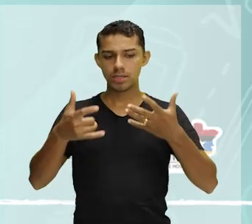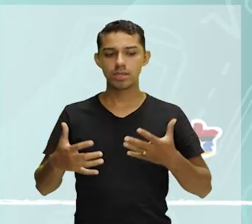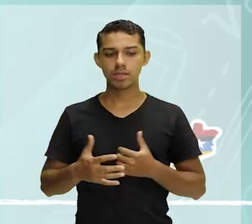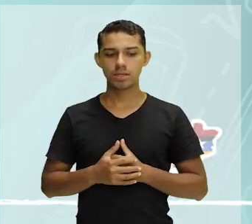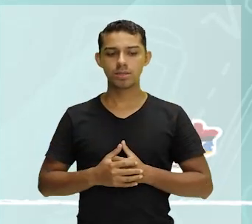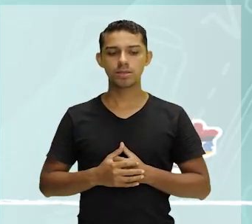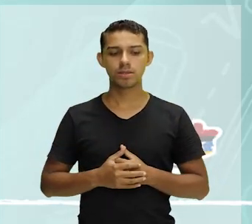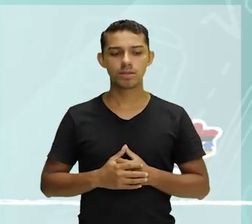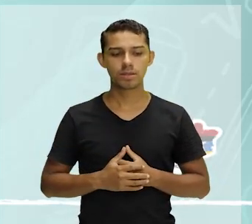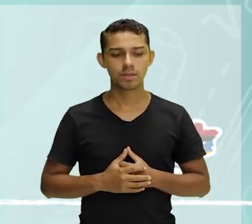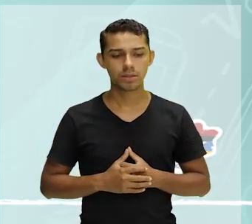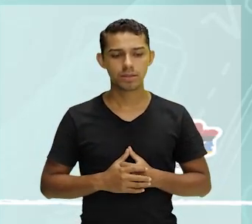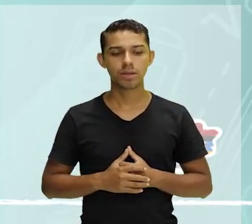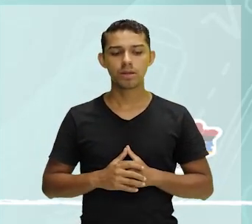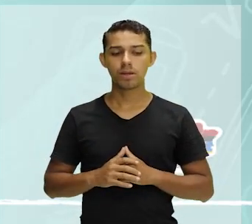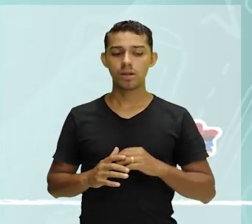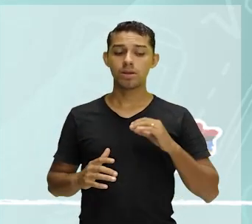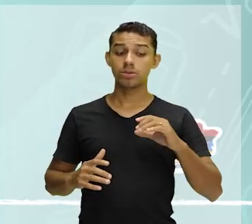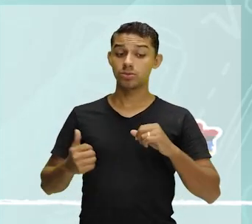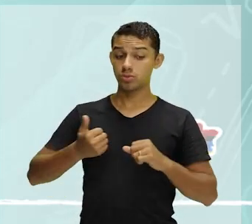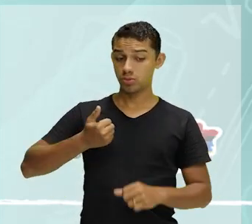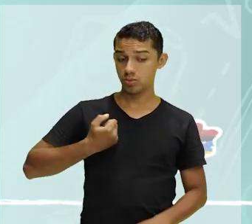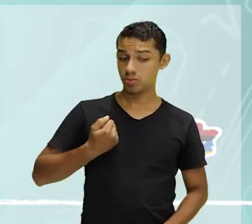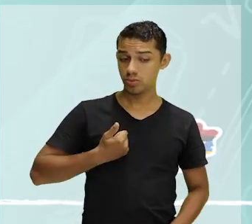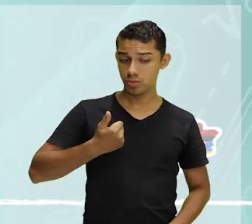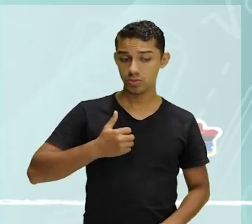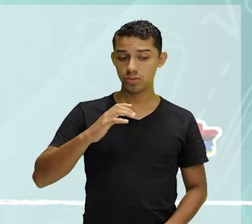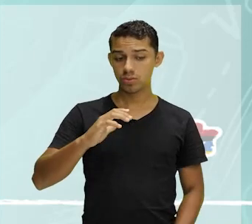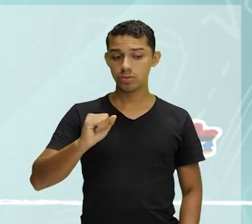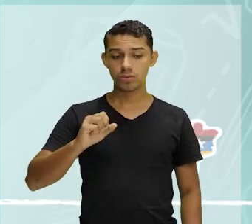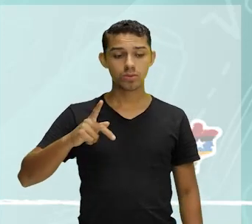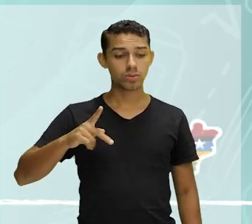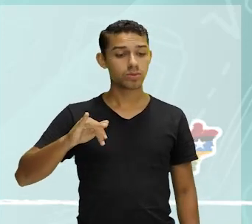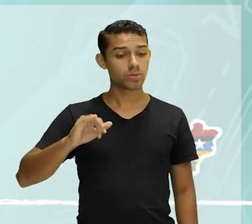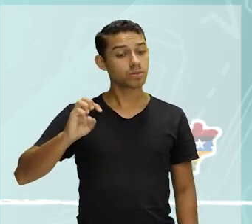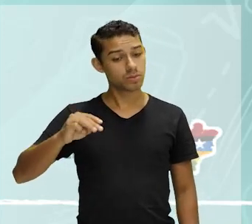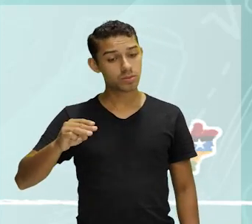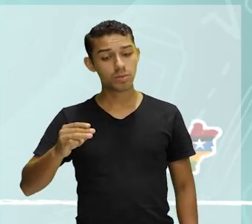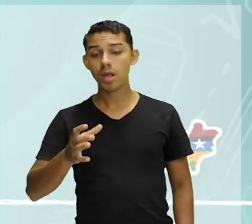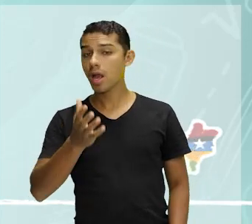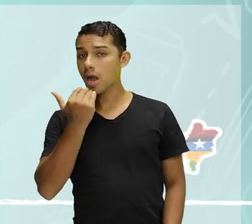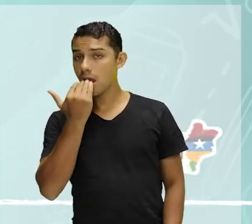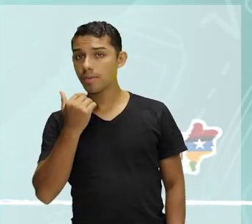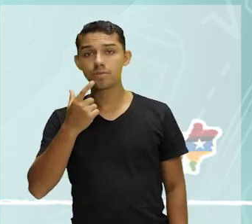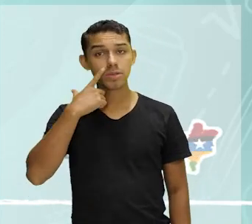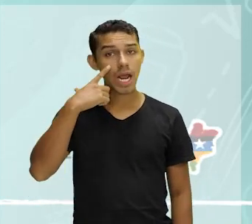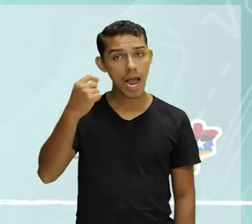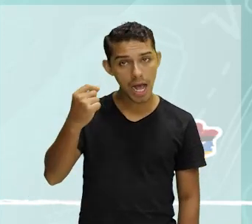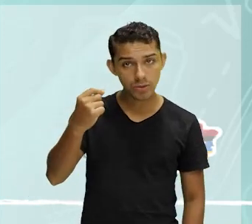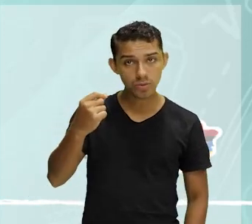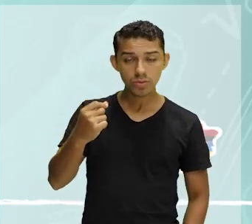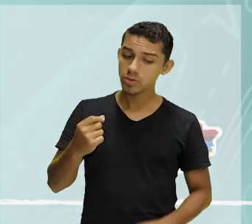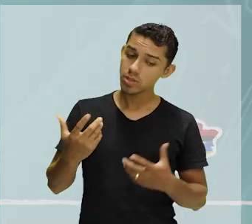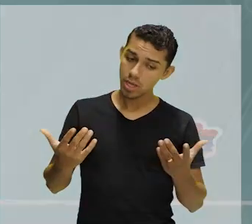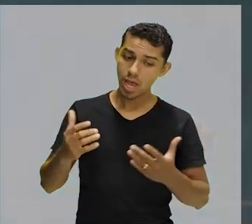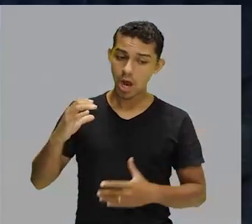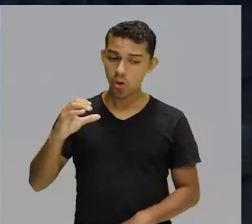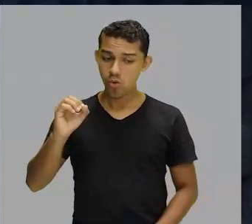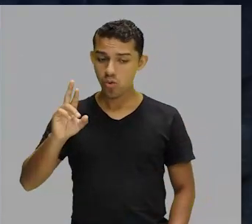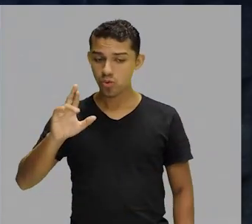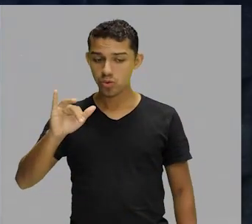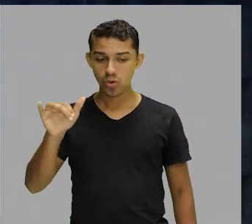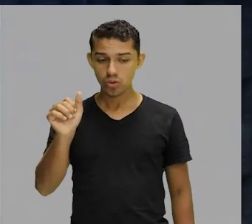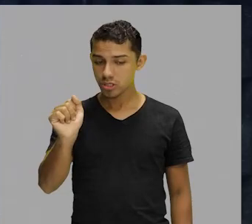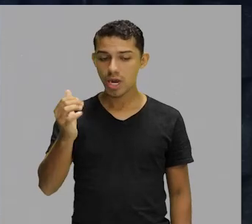diz que o número 1 seria o capim, que serve de alimento para o rato, ok? Este rato serve de alimento para a